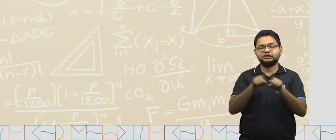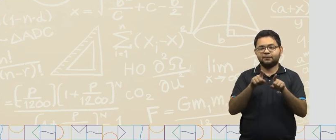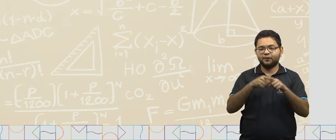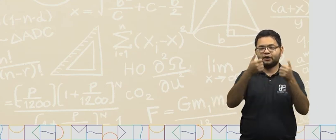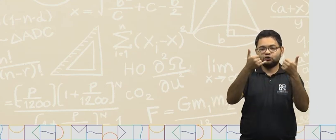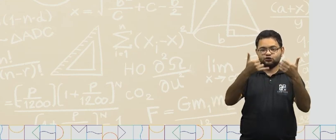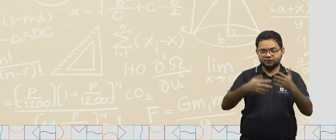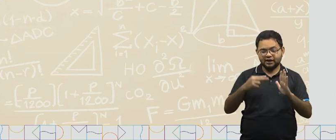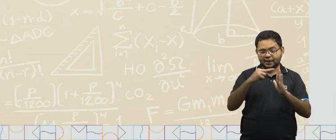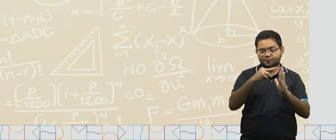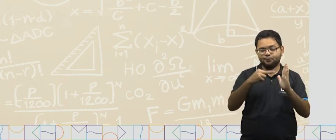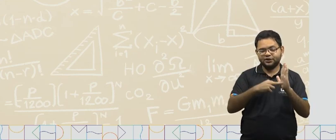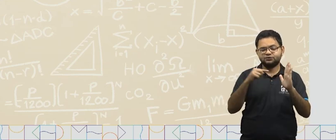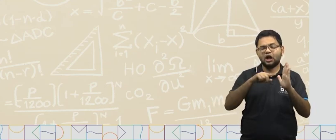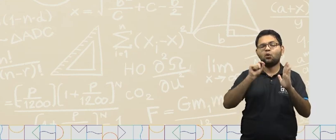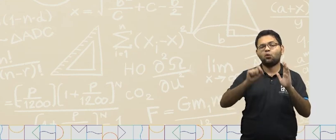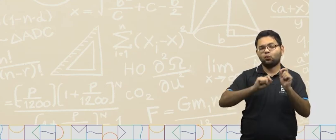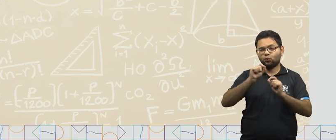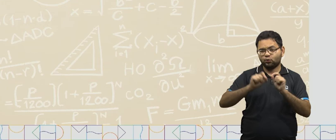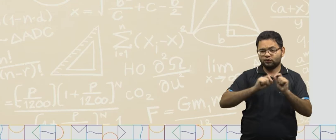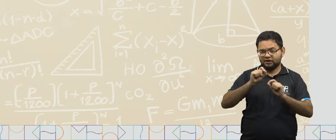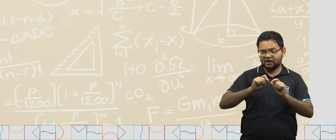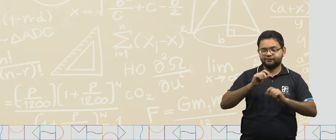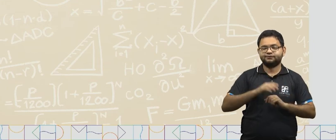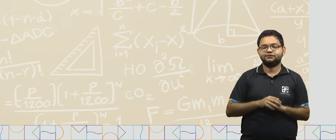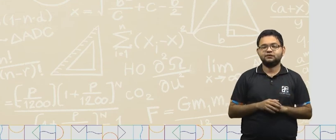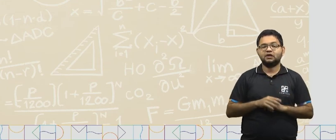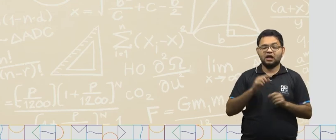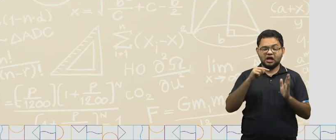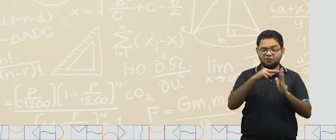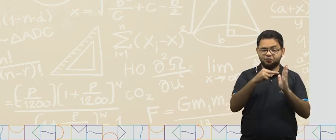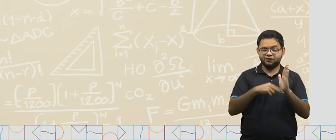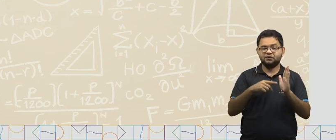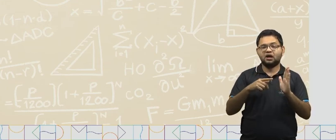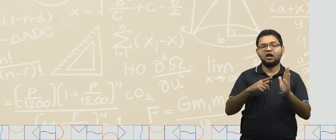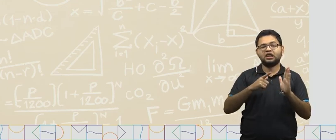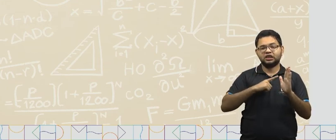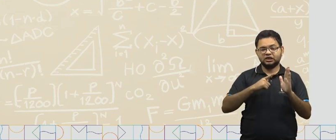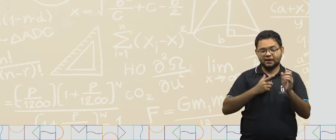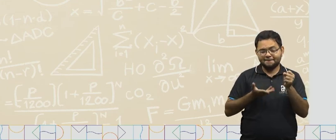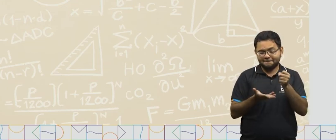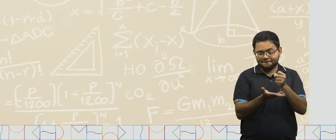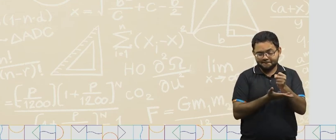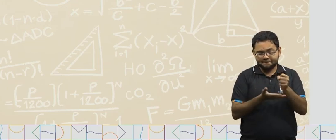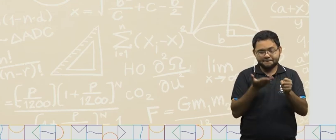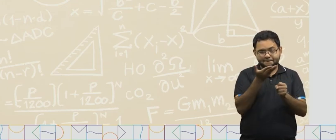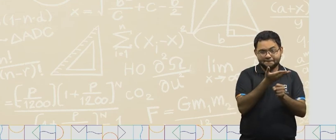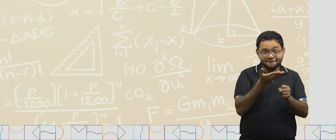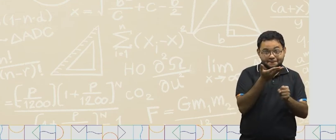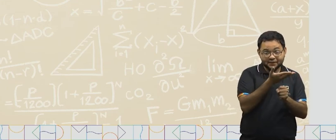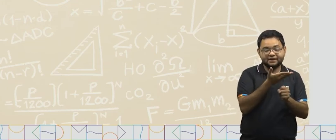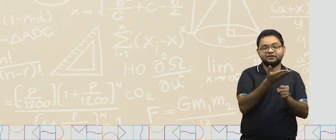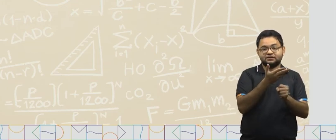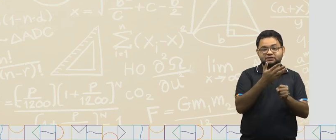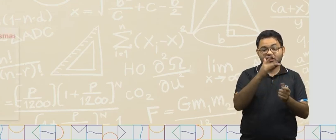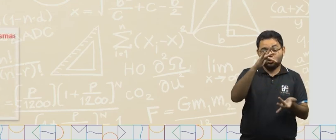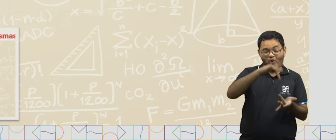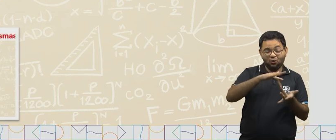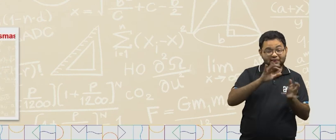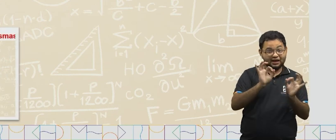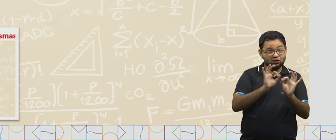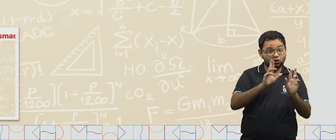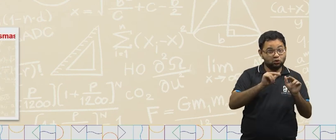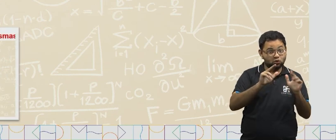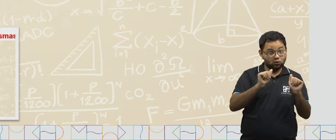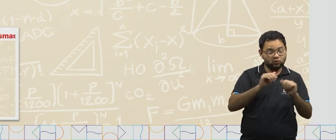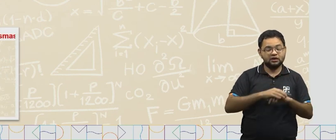de prisma, que são sólidos geométricos formados por polígonos paralelos, não esqueça. Também vimos